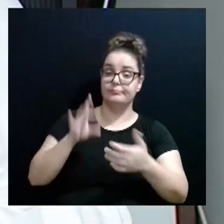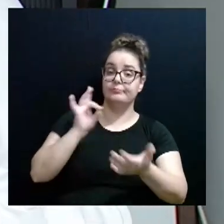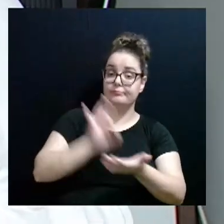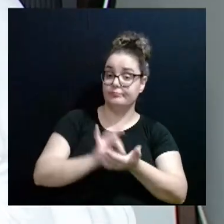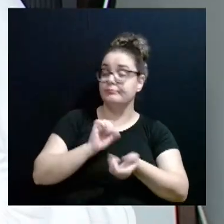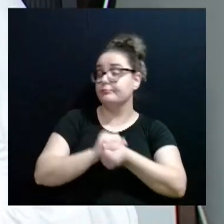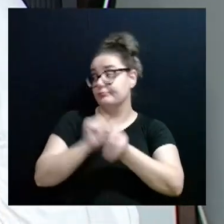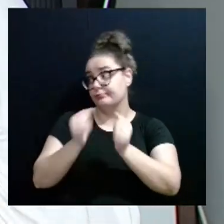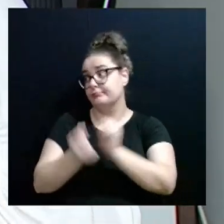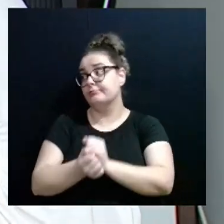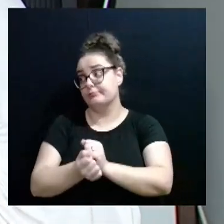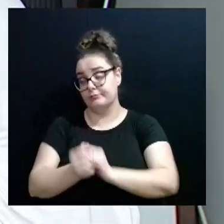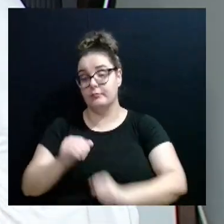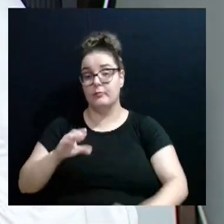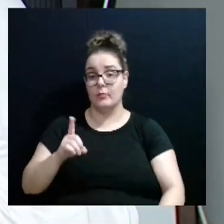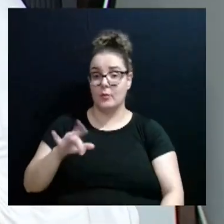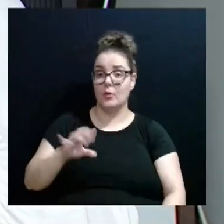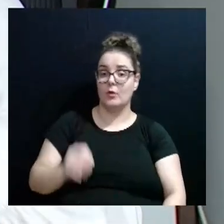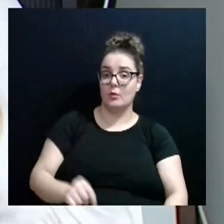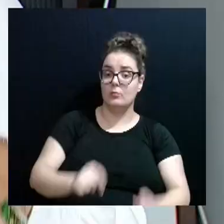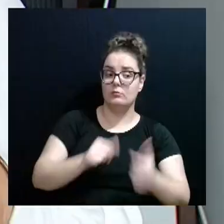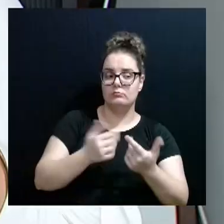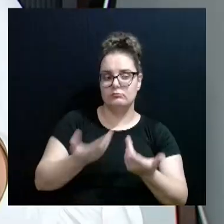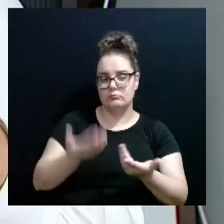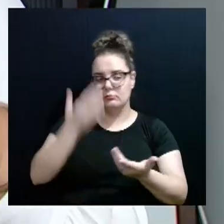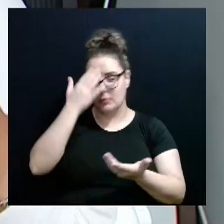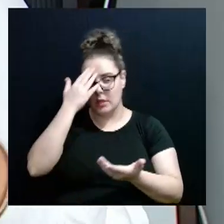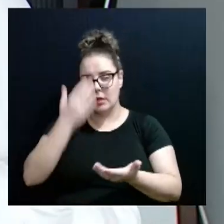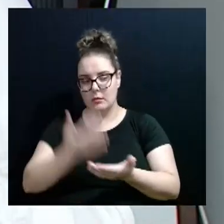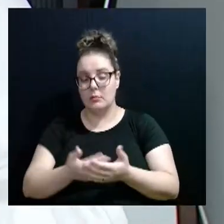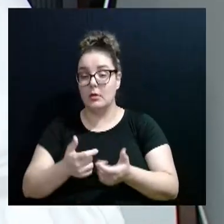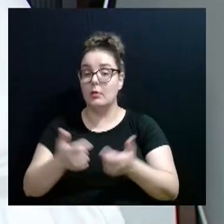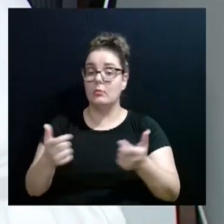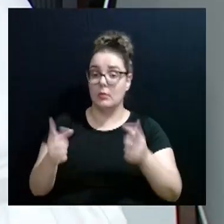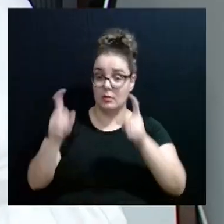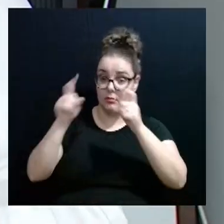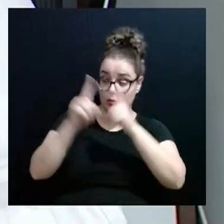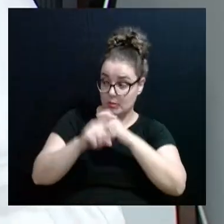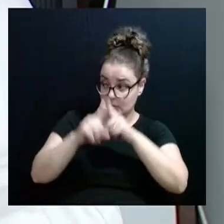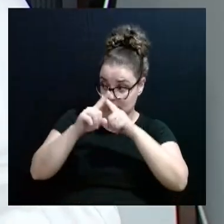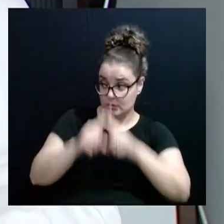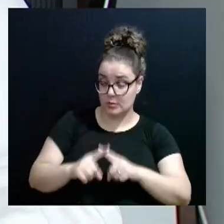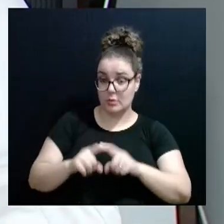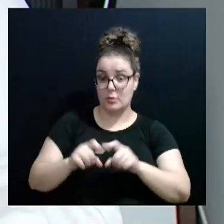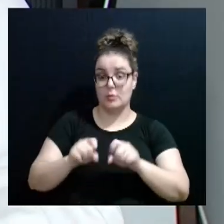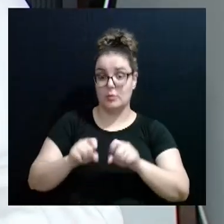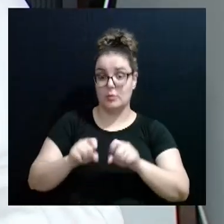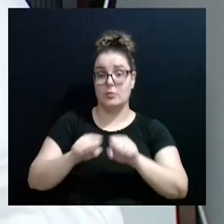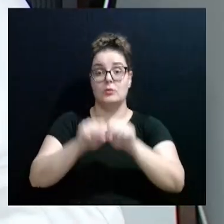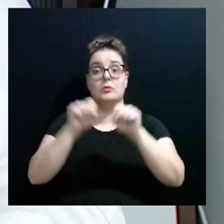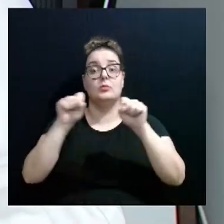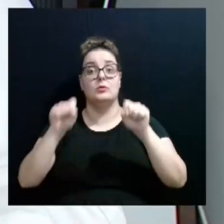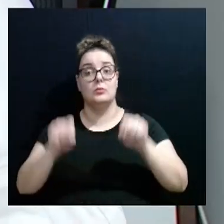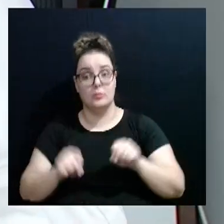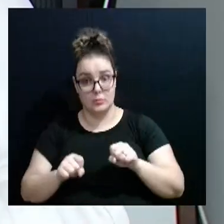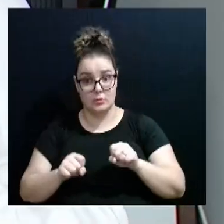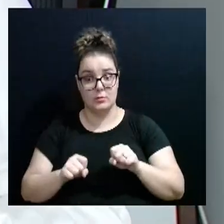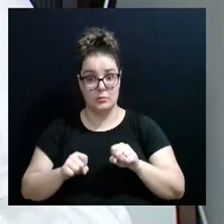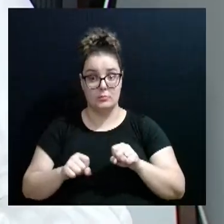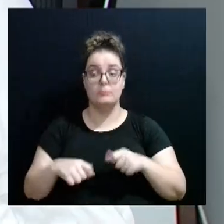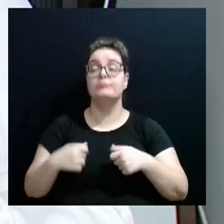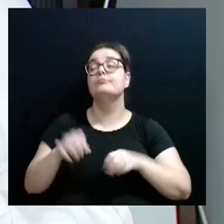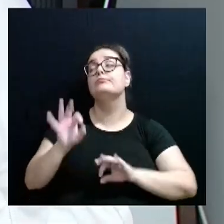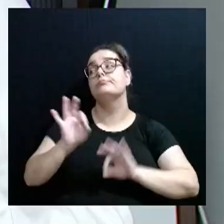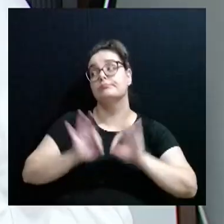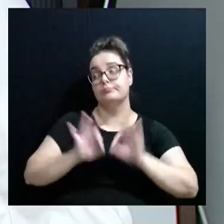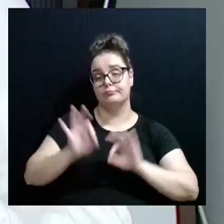o código ao benefício. Eu acredito que aqui é o maior desafio. O sistema precisa estar preparado para que você